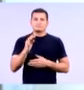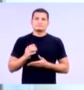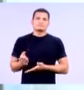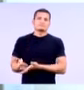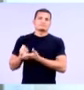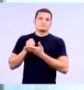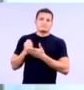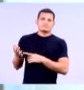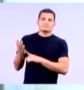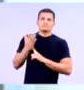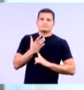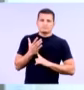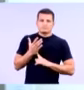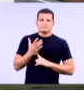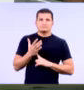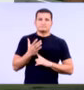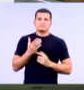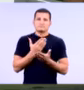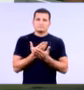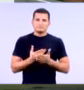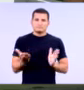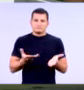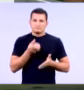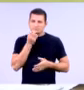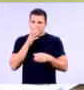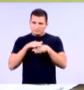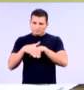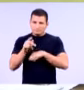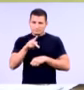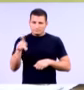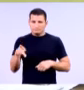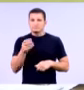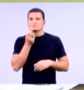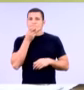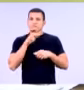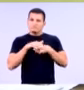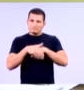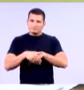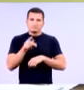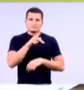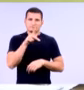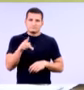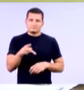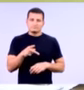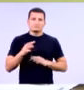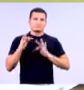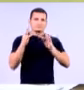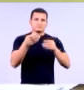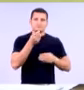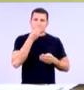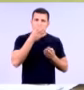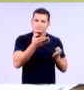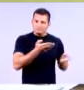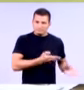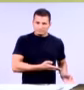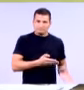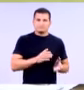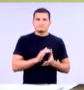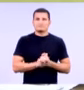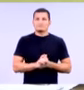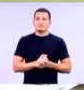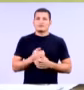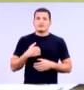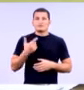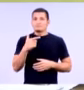me ajudar a conduzir essa aula de hoje. Boa noite, professora Anabela. Boa noite, professora Tayane. Sejam todos bem-vindos. Não vou ter o sotaque